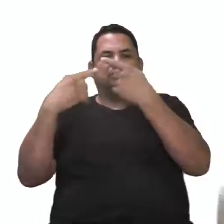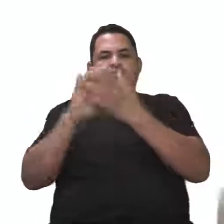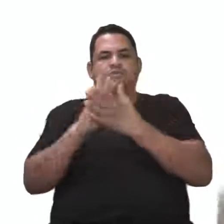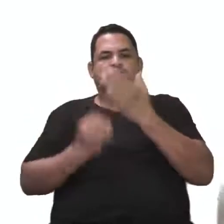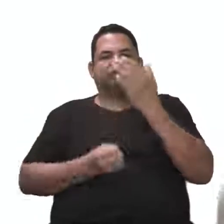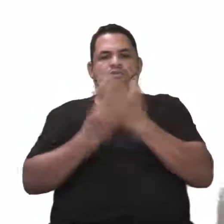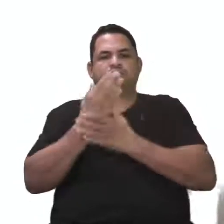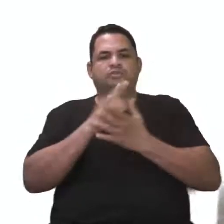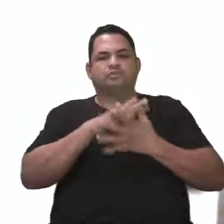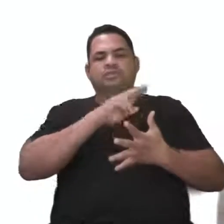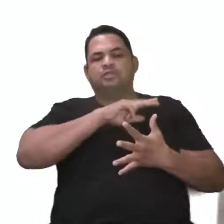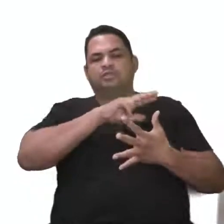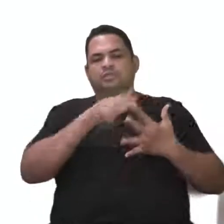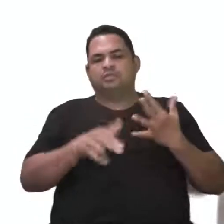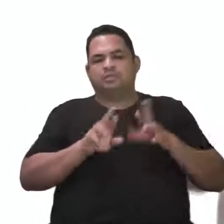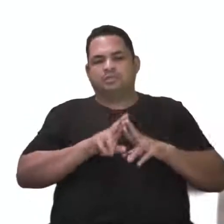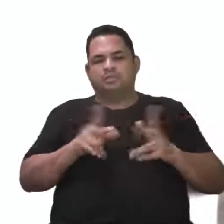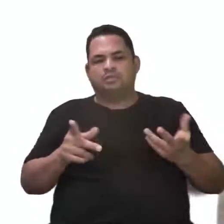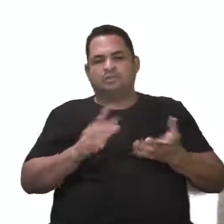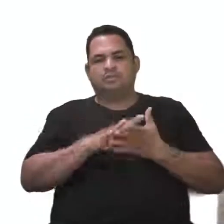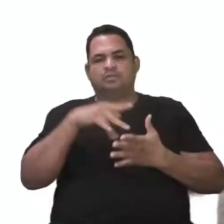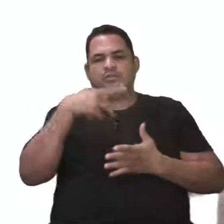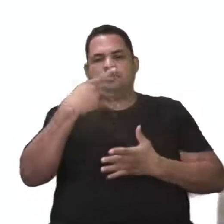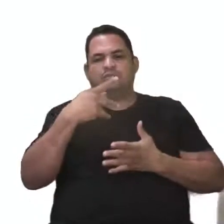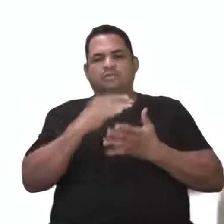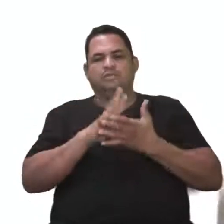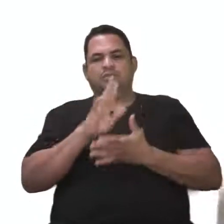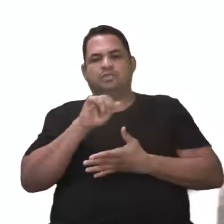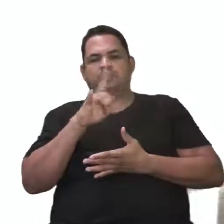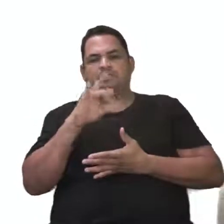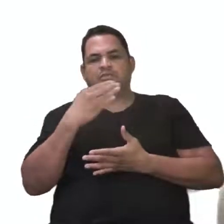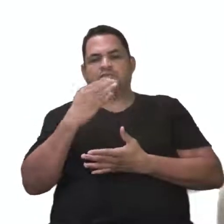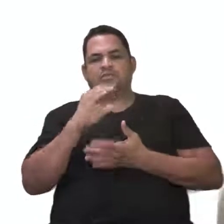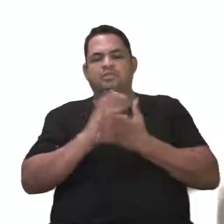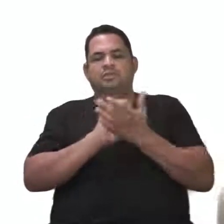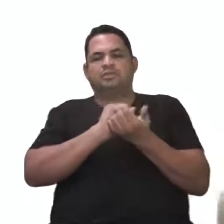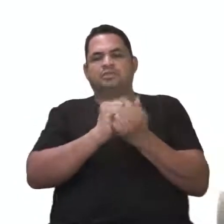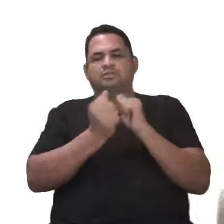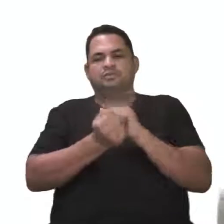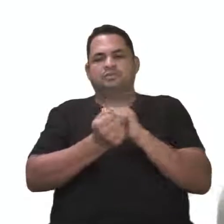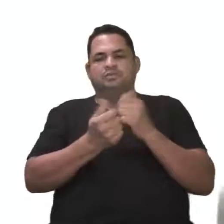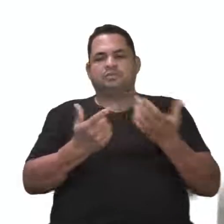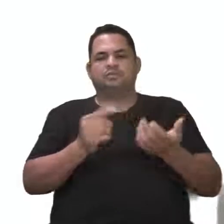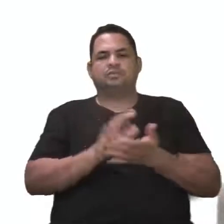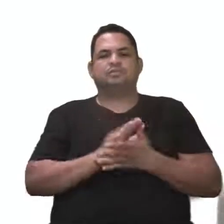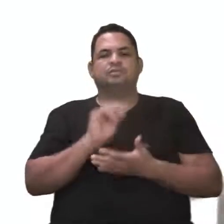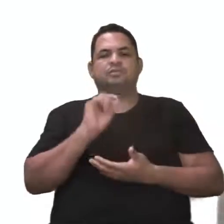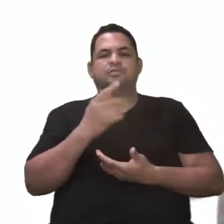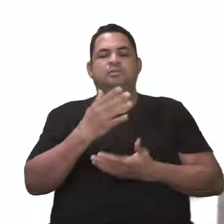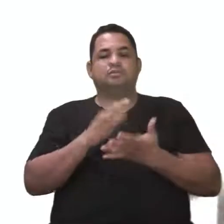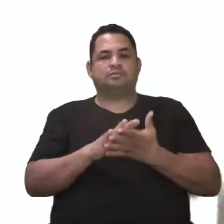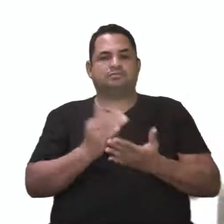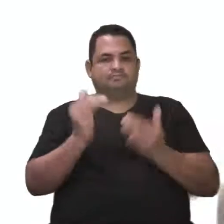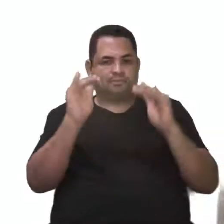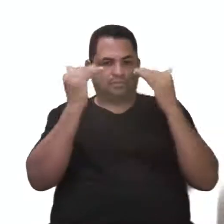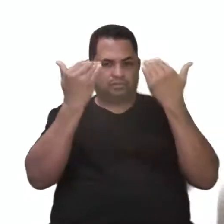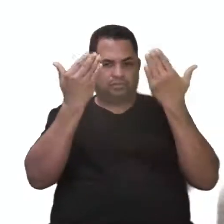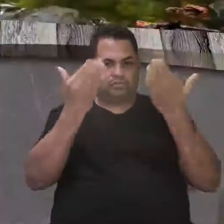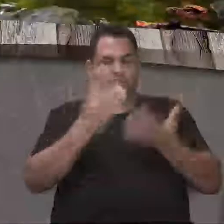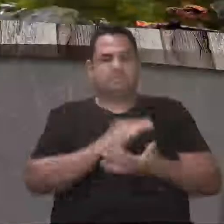várias espécies diferentes. Fala-se, então, em irradiação adaptativa. Olha aqui para mim